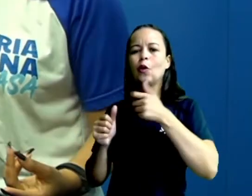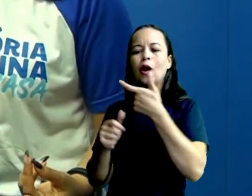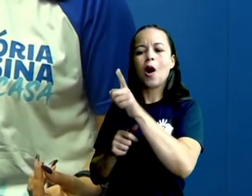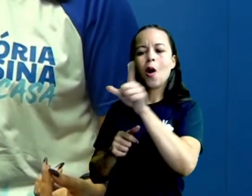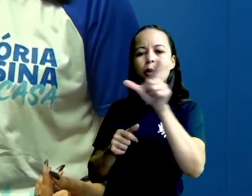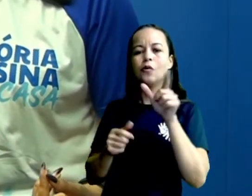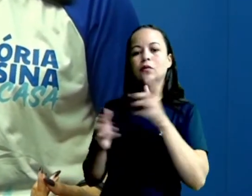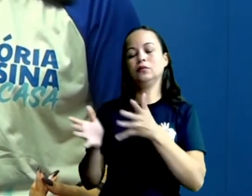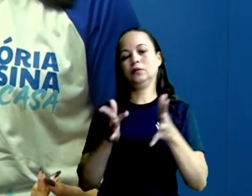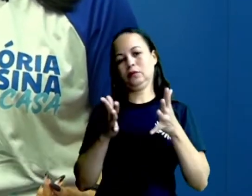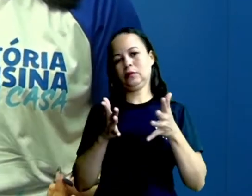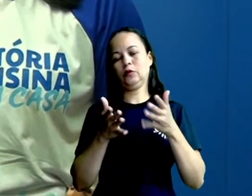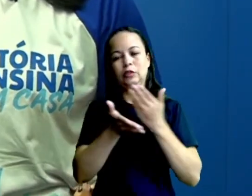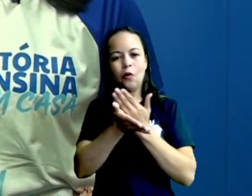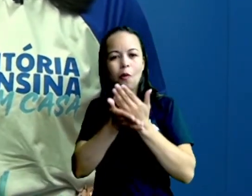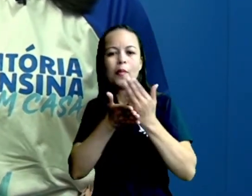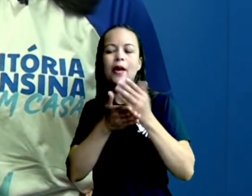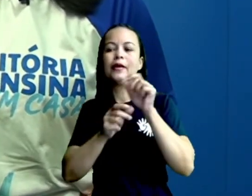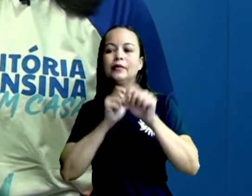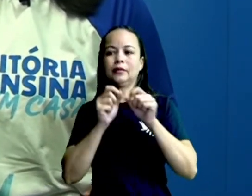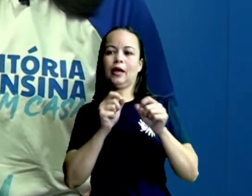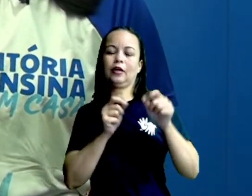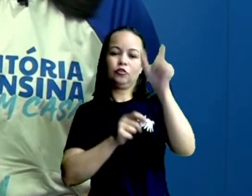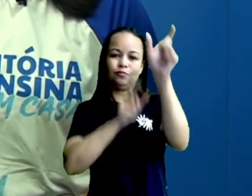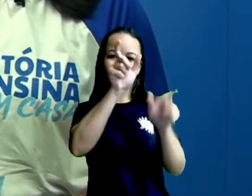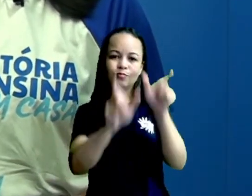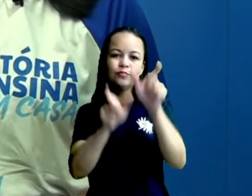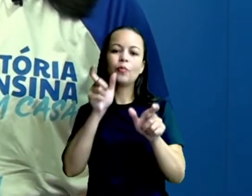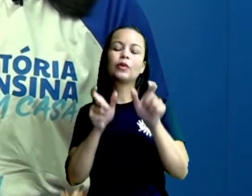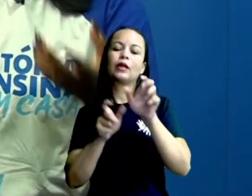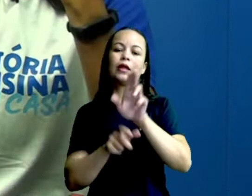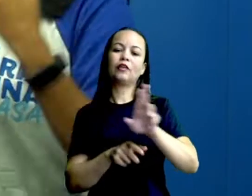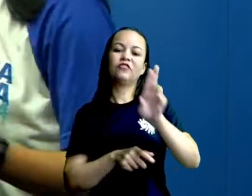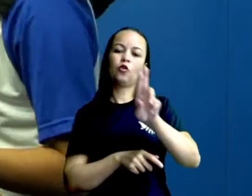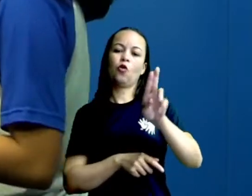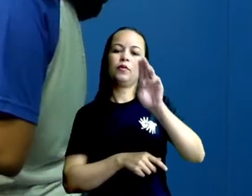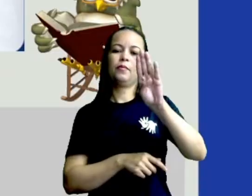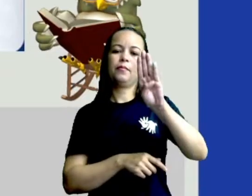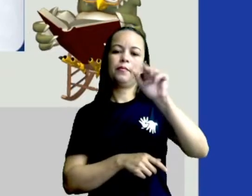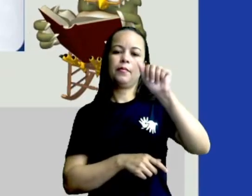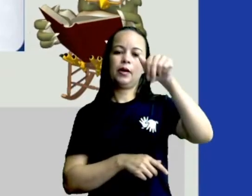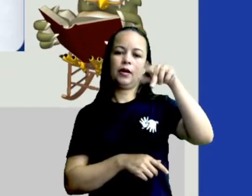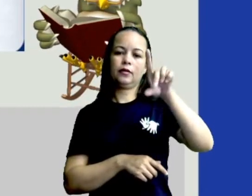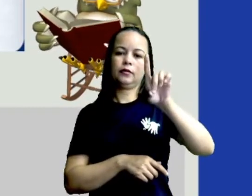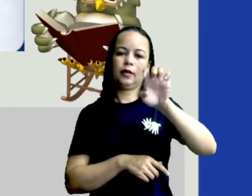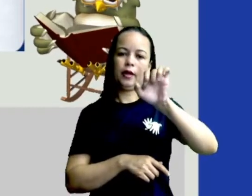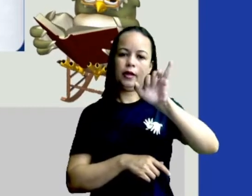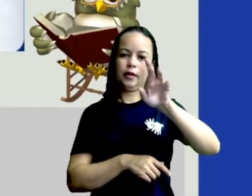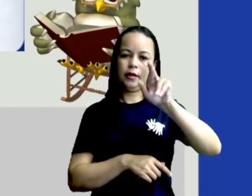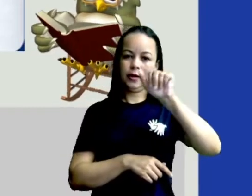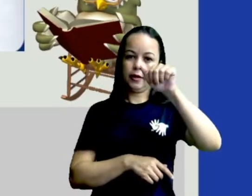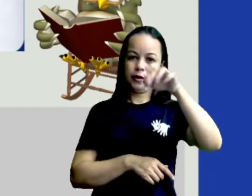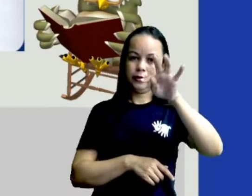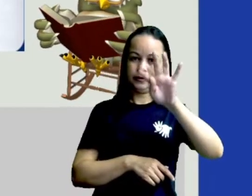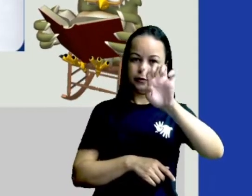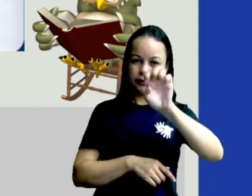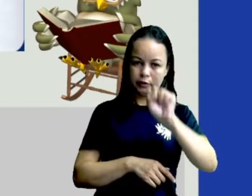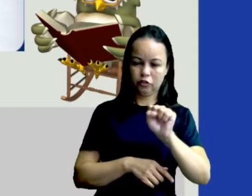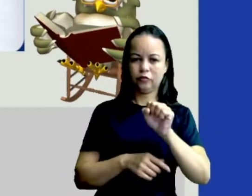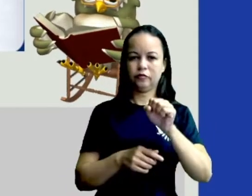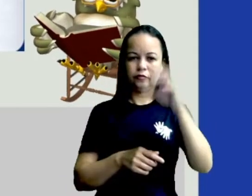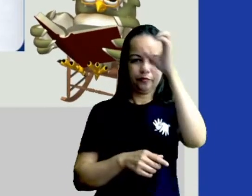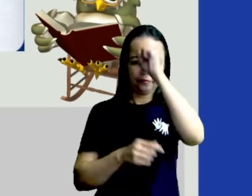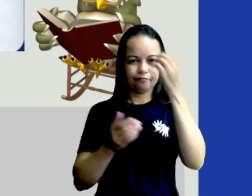dos bandeirantes. E quem eram esses bandeirantes? Vamos aprender junto comigo? Vem cá. Olha só,